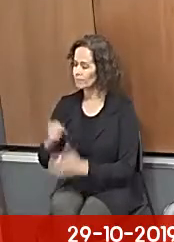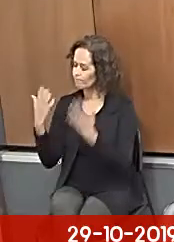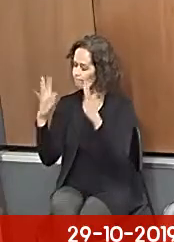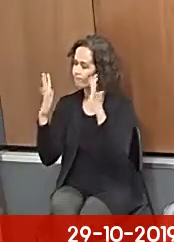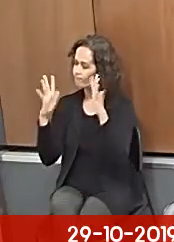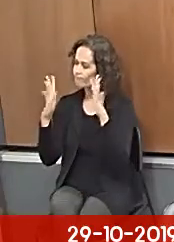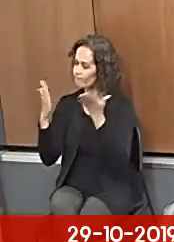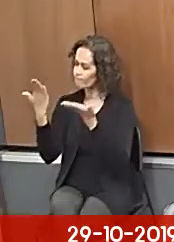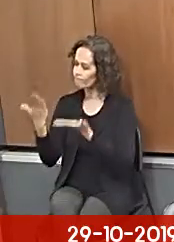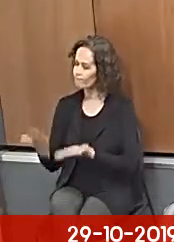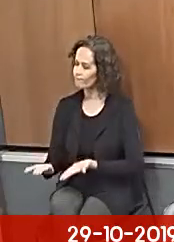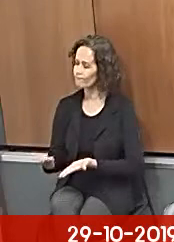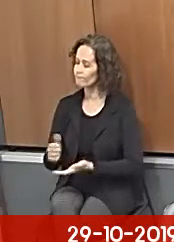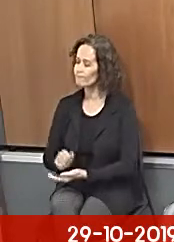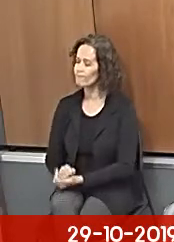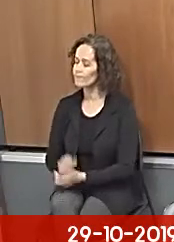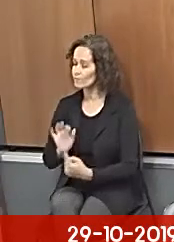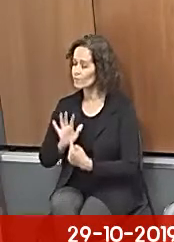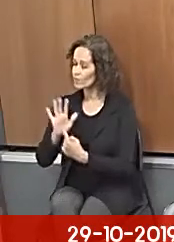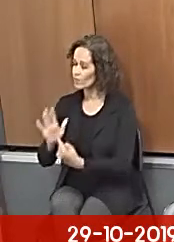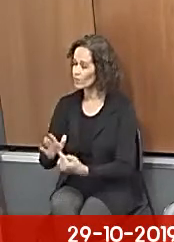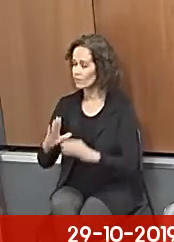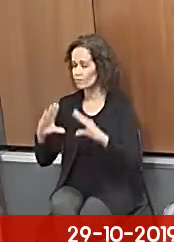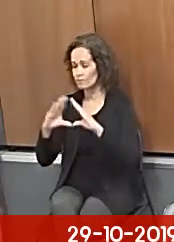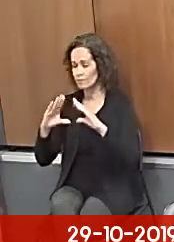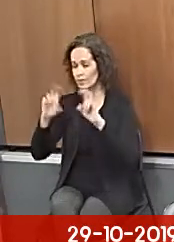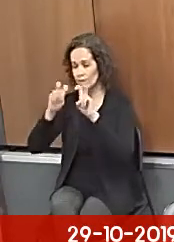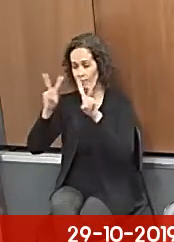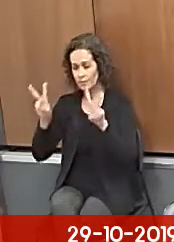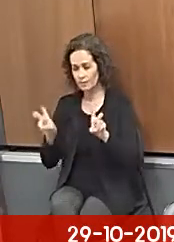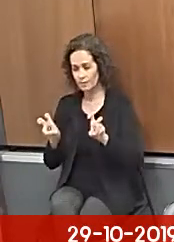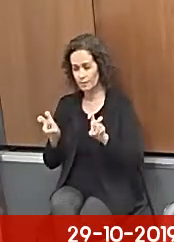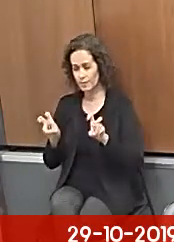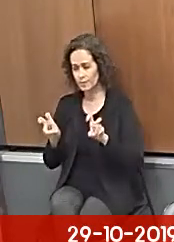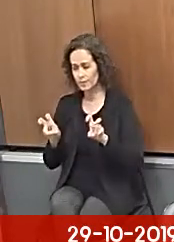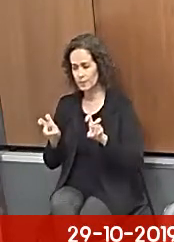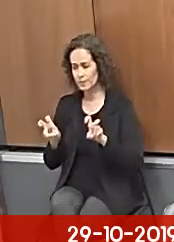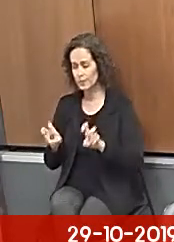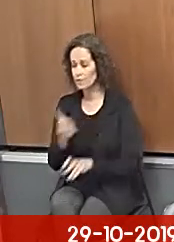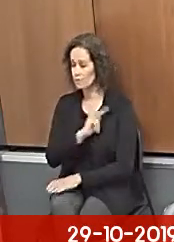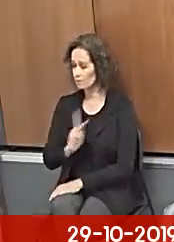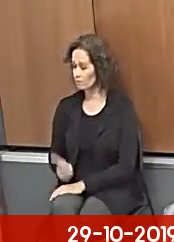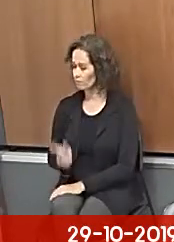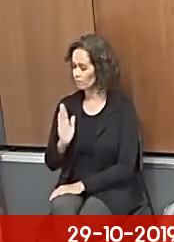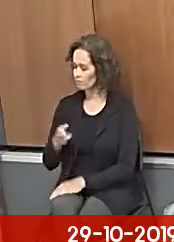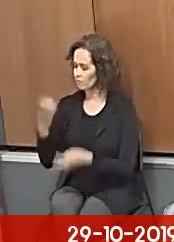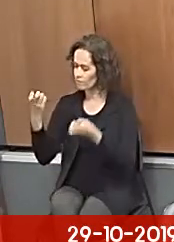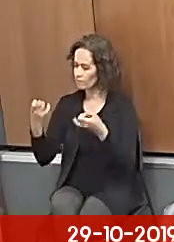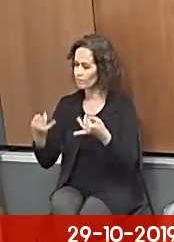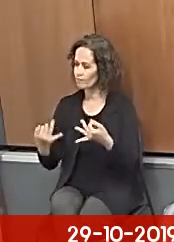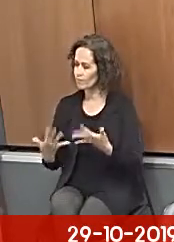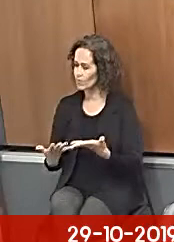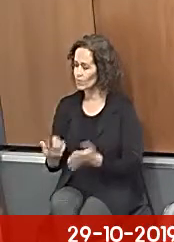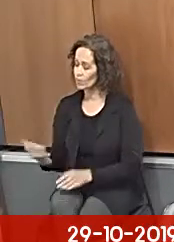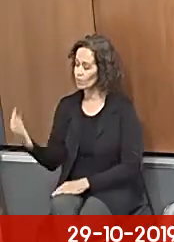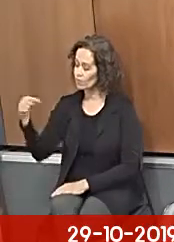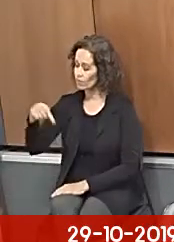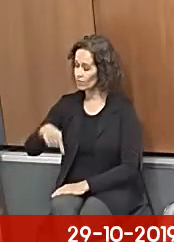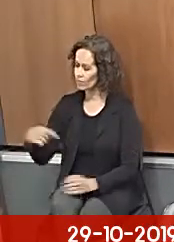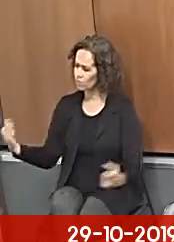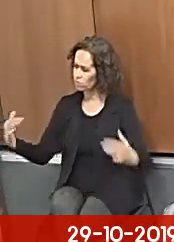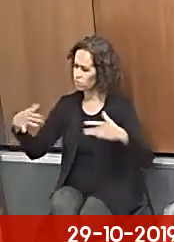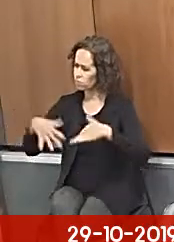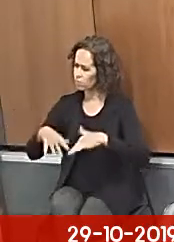parabenizamos Vossa Excelência por trazer a essa casa o tema. É como o presidente disse. Viemos aqui